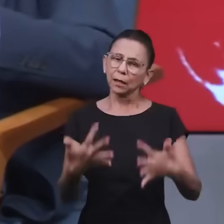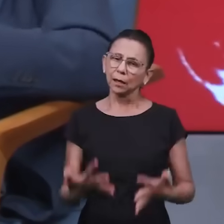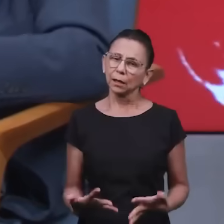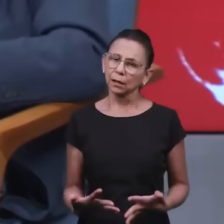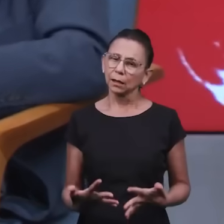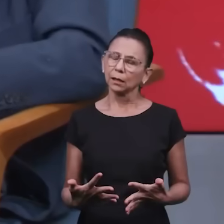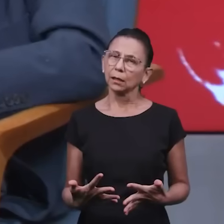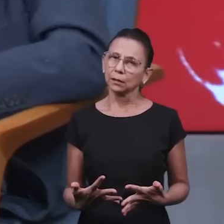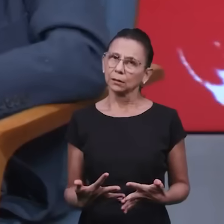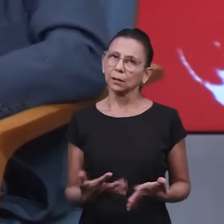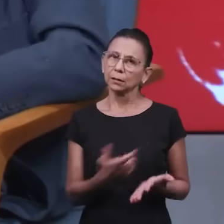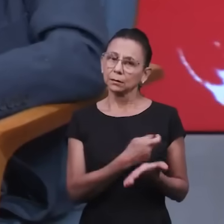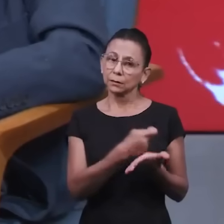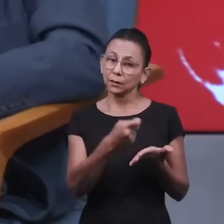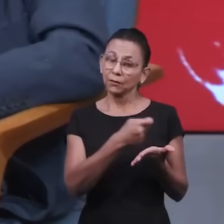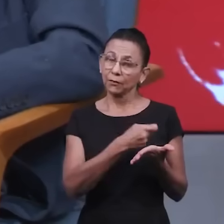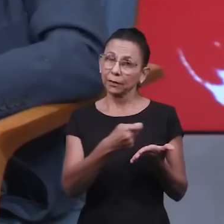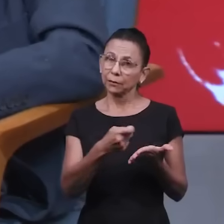Alguns dizem